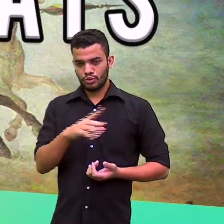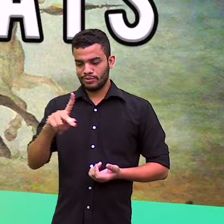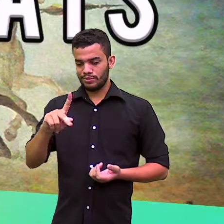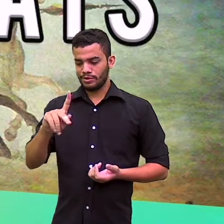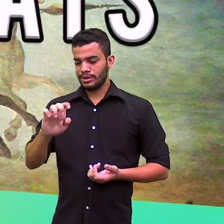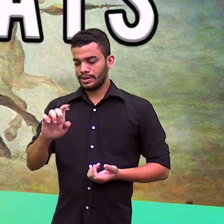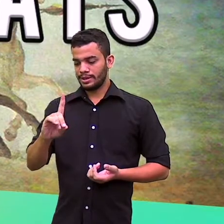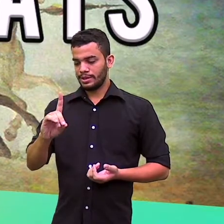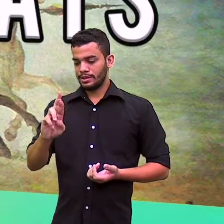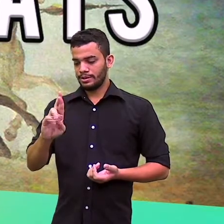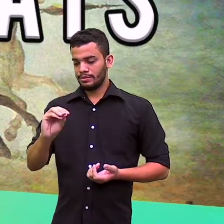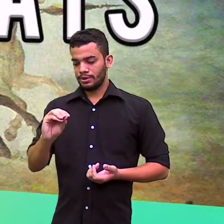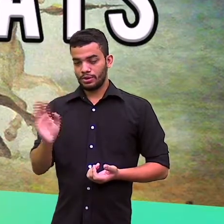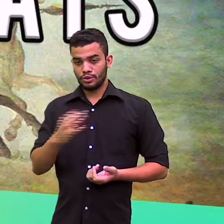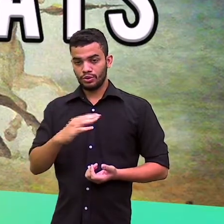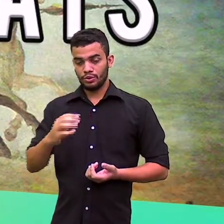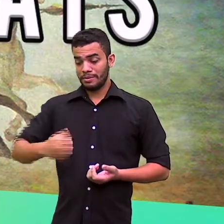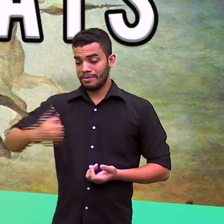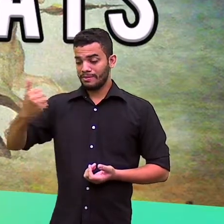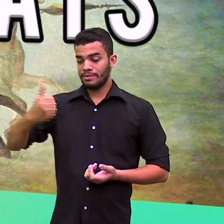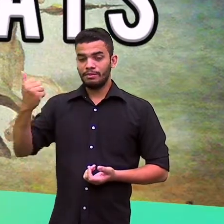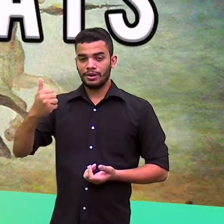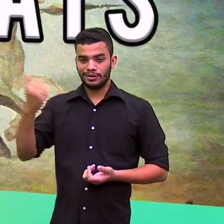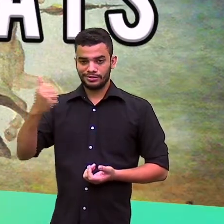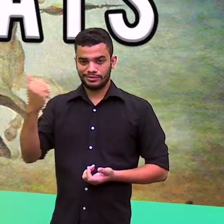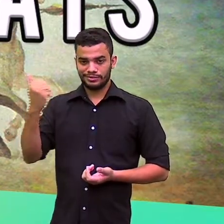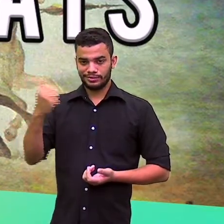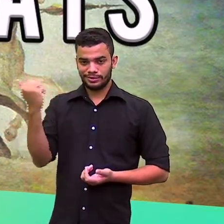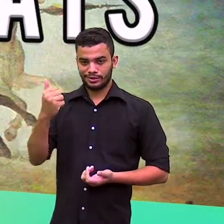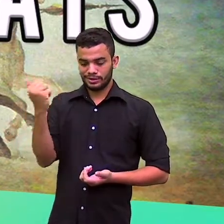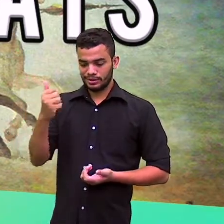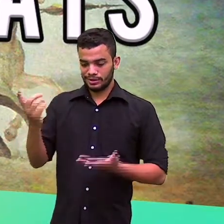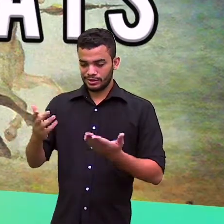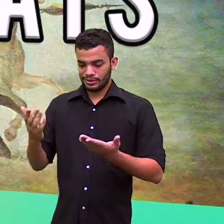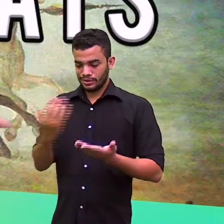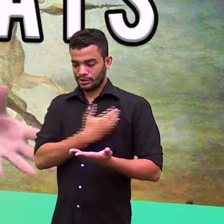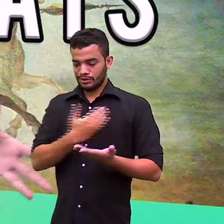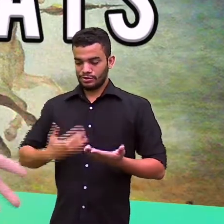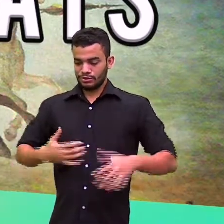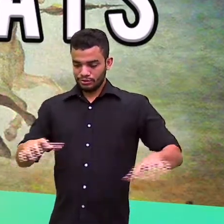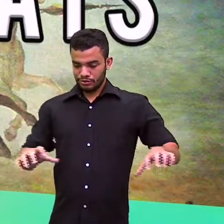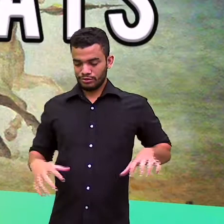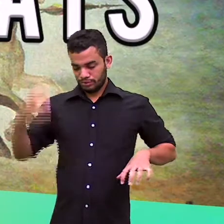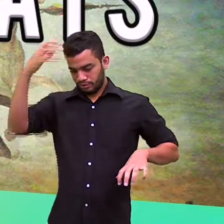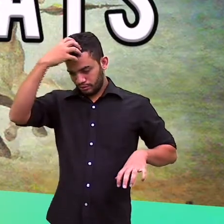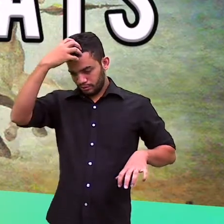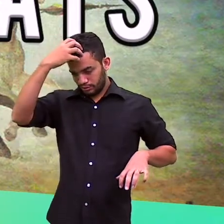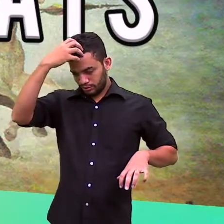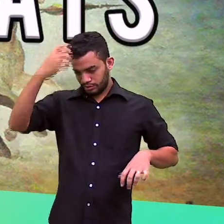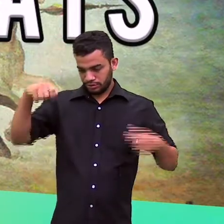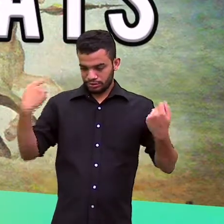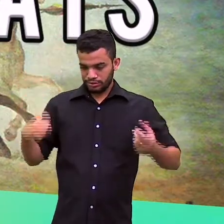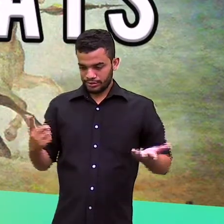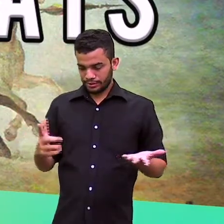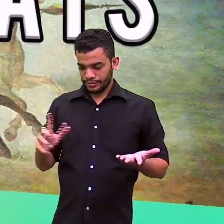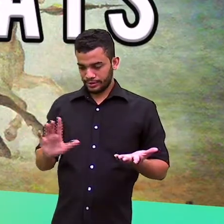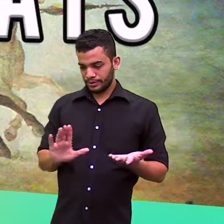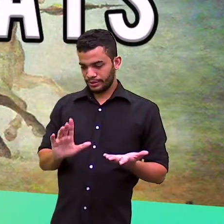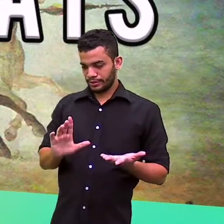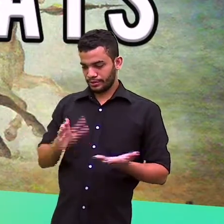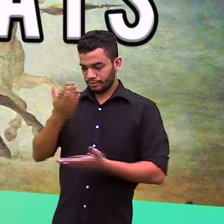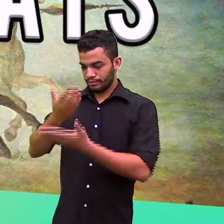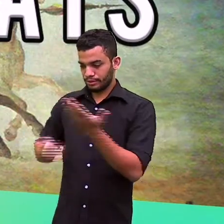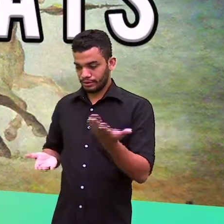isso, só tinha seu filho, mas porém menor de idade. Então ele não podia assumir a colônia. O